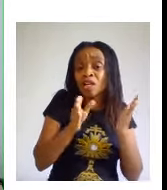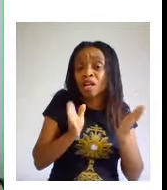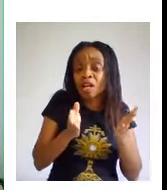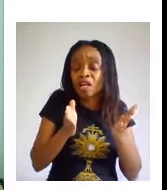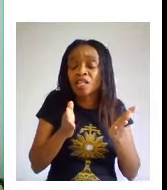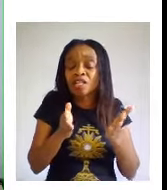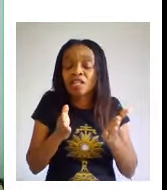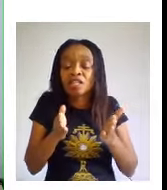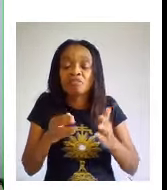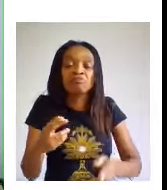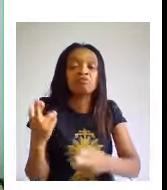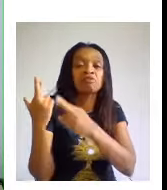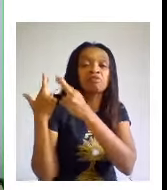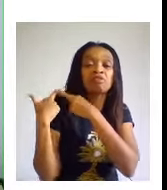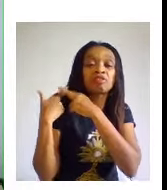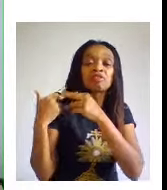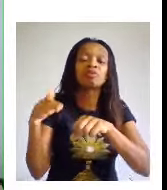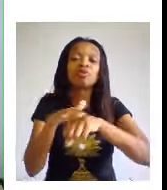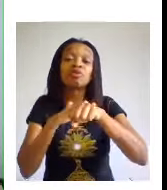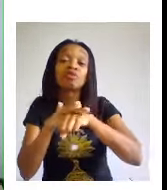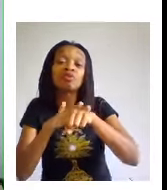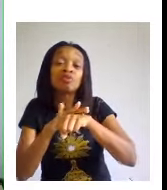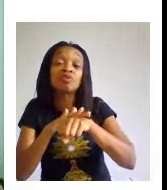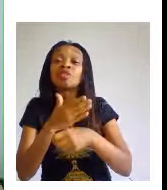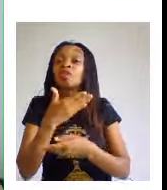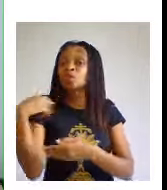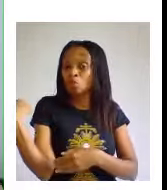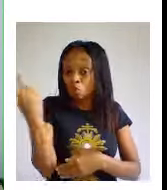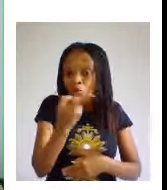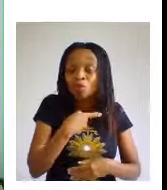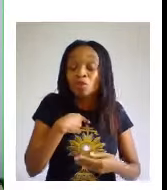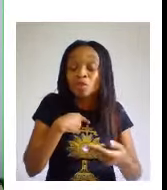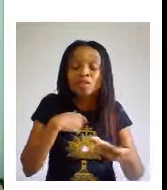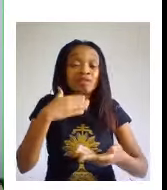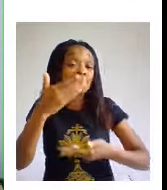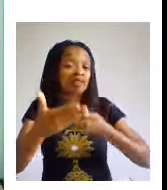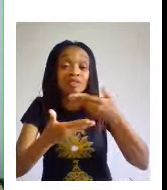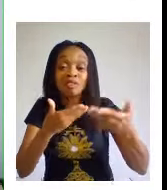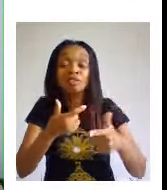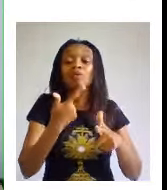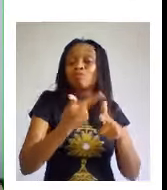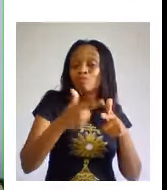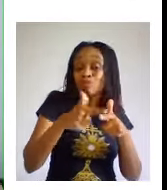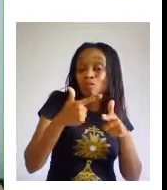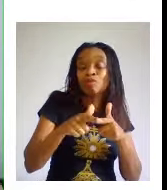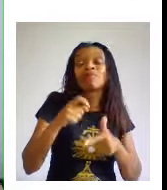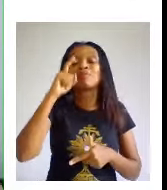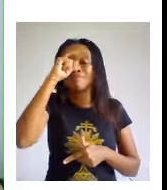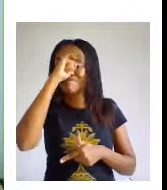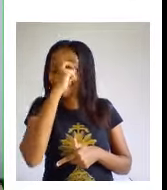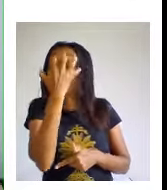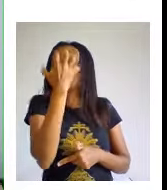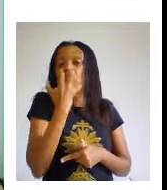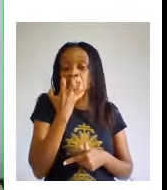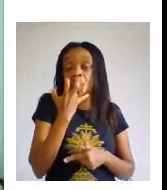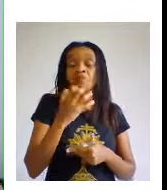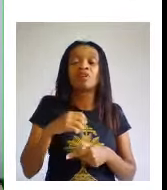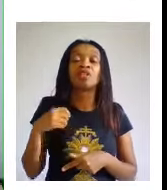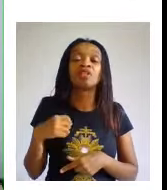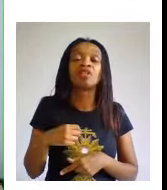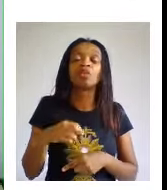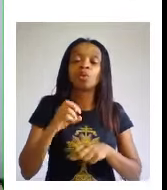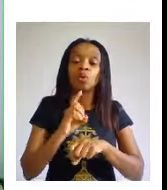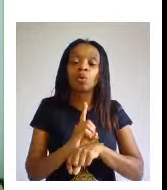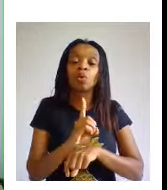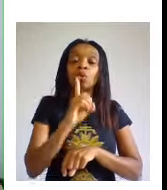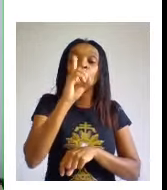essa autoridade, né, e conversar com a gente sobre todos esses problemas que são gravíssimos, né, e complexos, né. Então, o